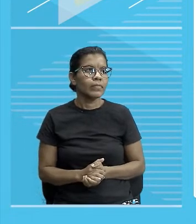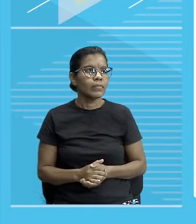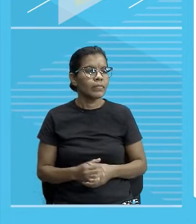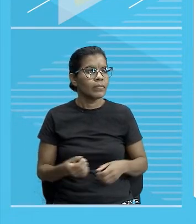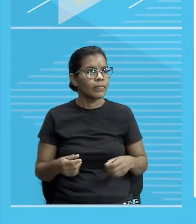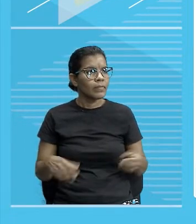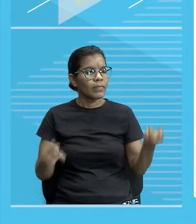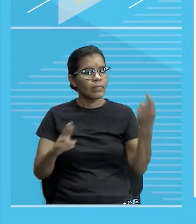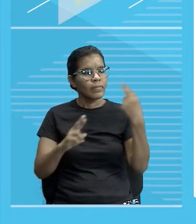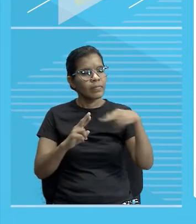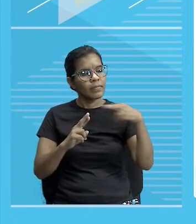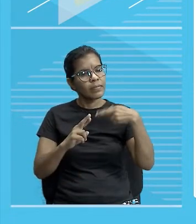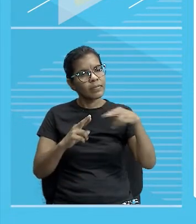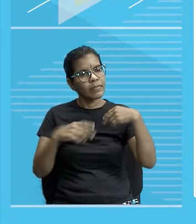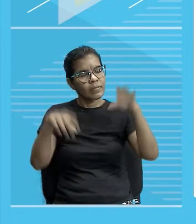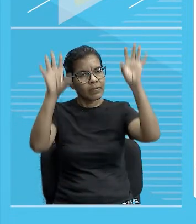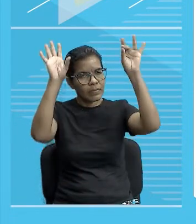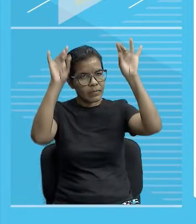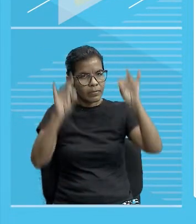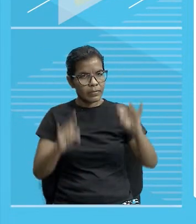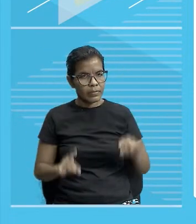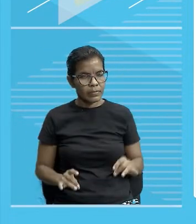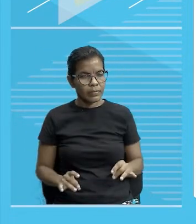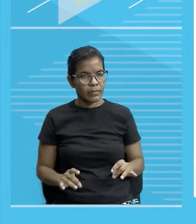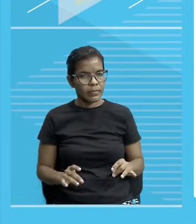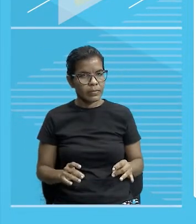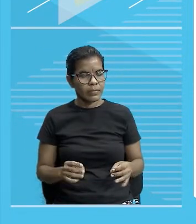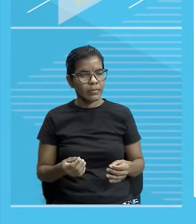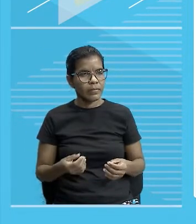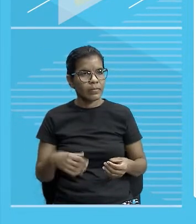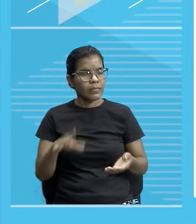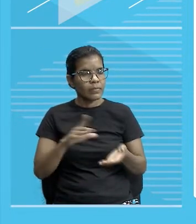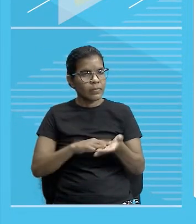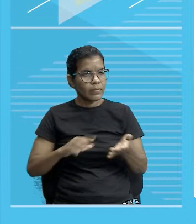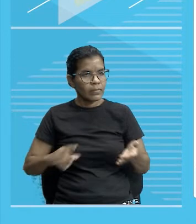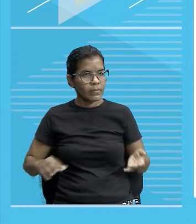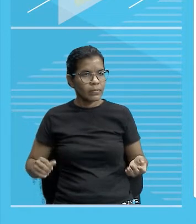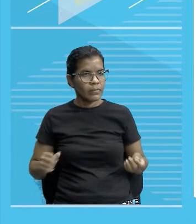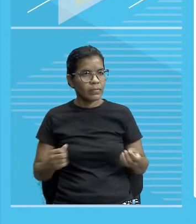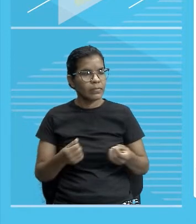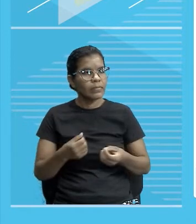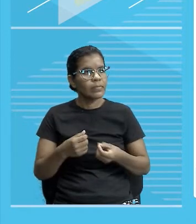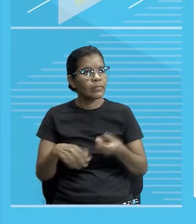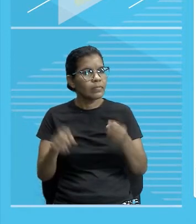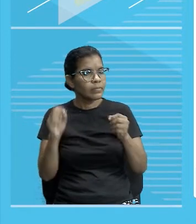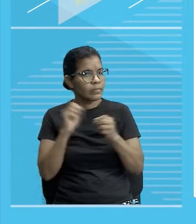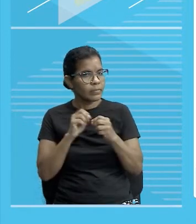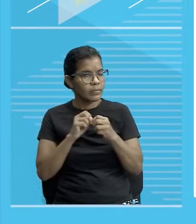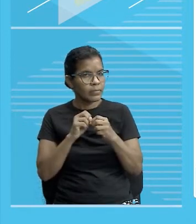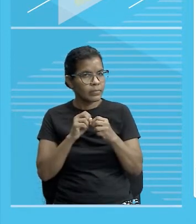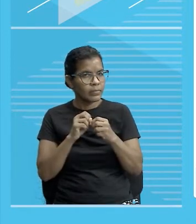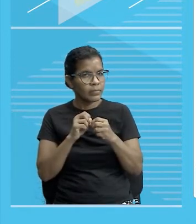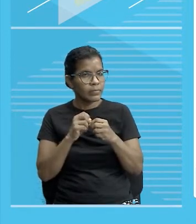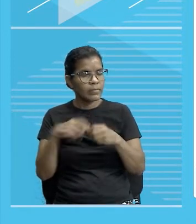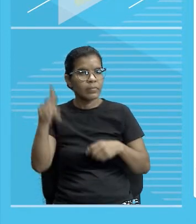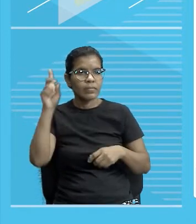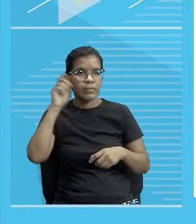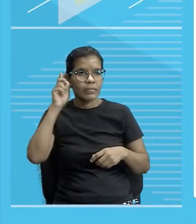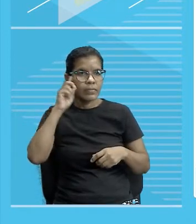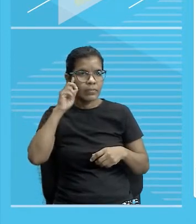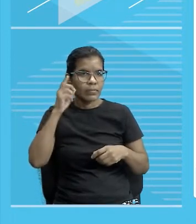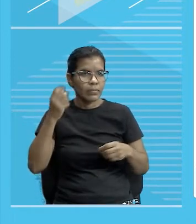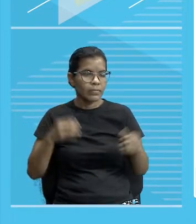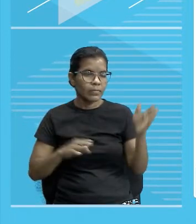refere-se especificamente as tarefas e operações realizadas no dia a dia